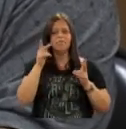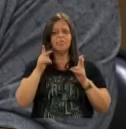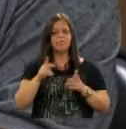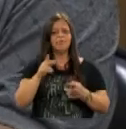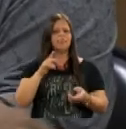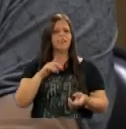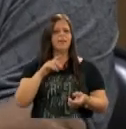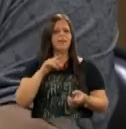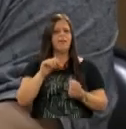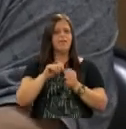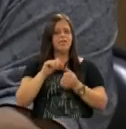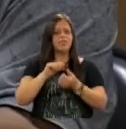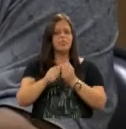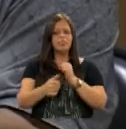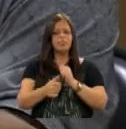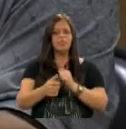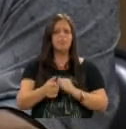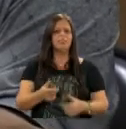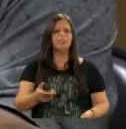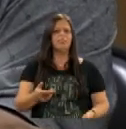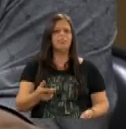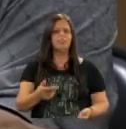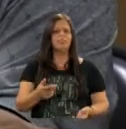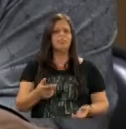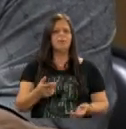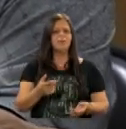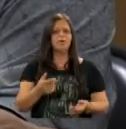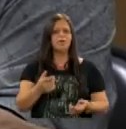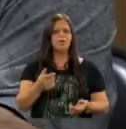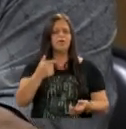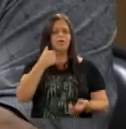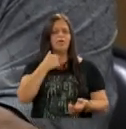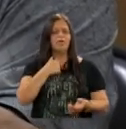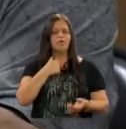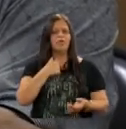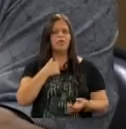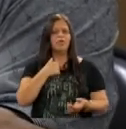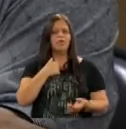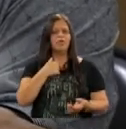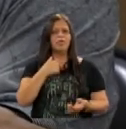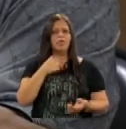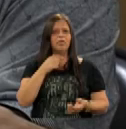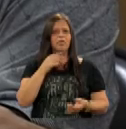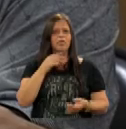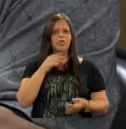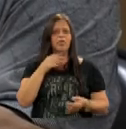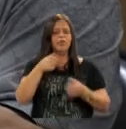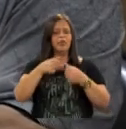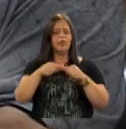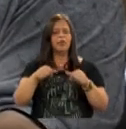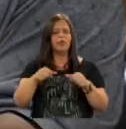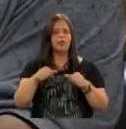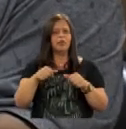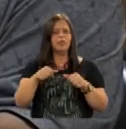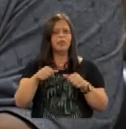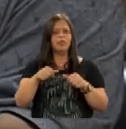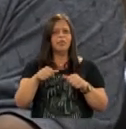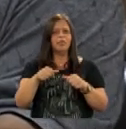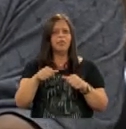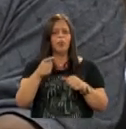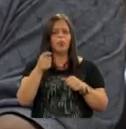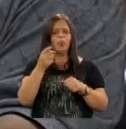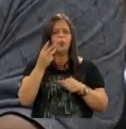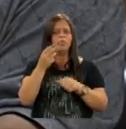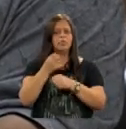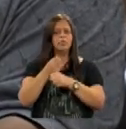de gente aqui foto ocorreu em títulos ou porque é eu aperto faria eu